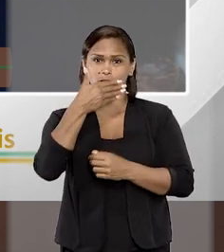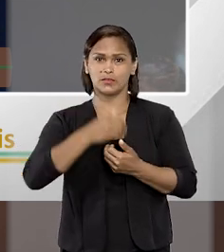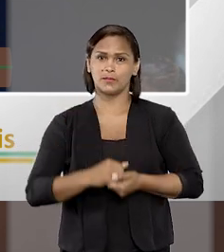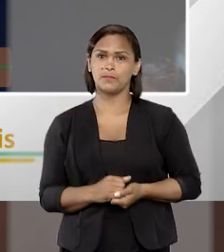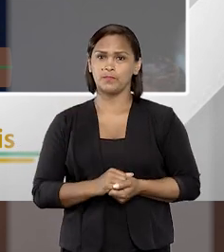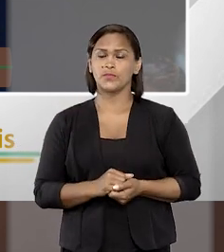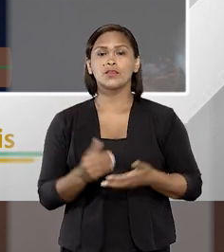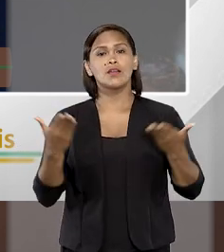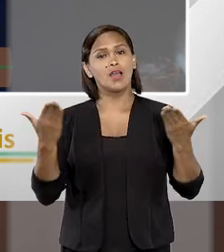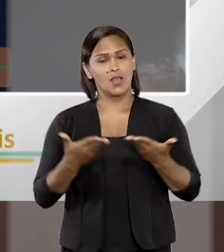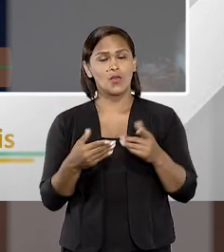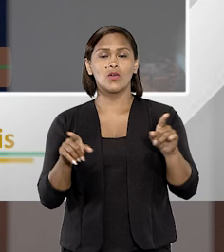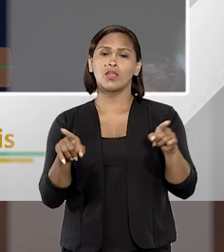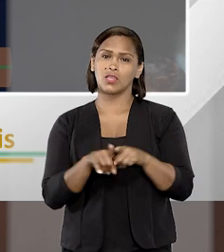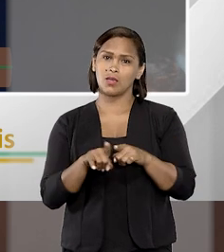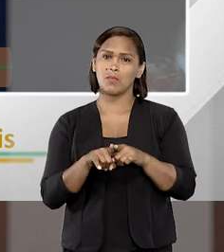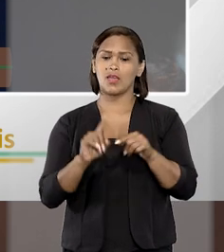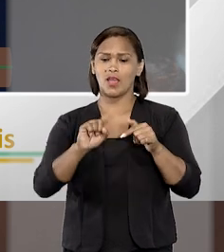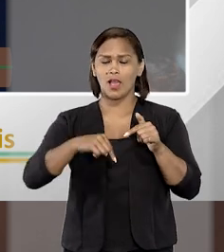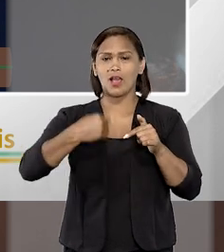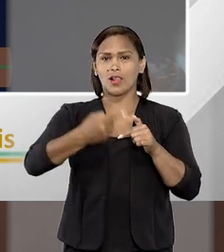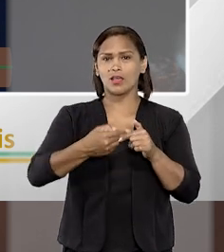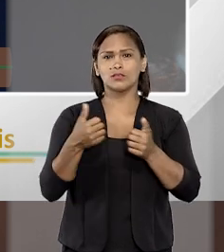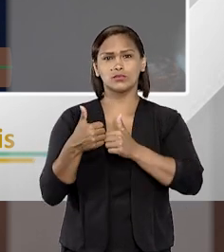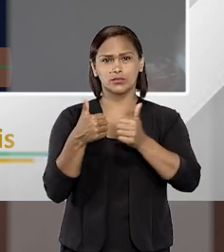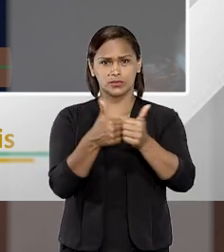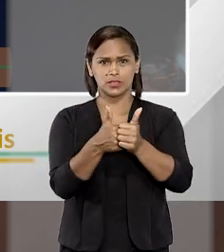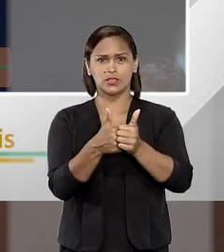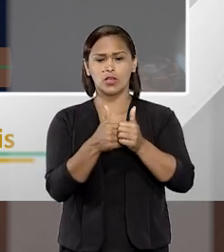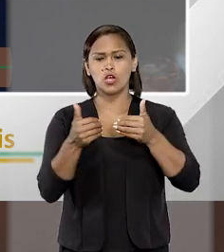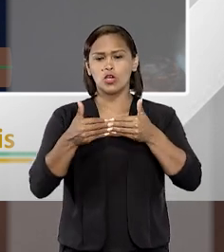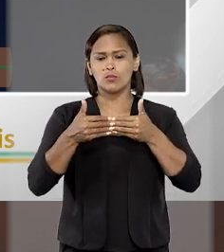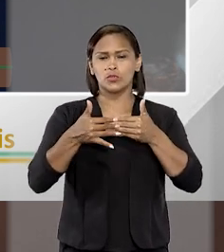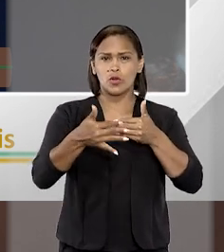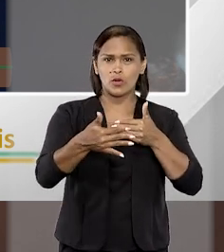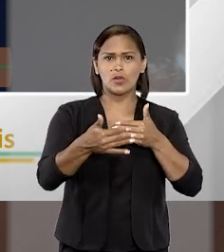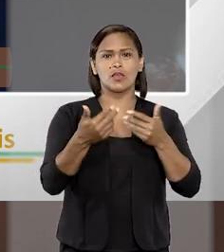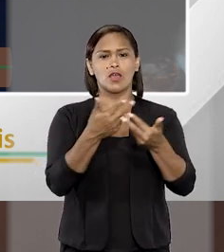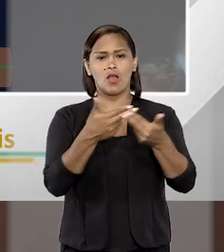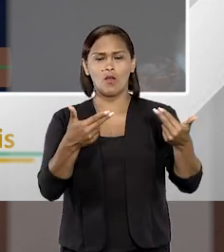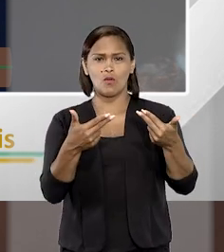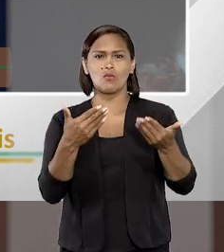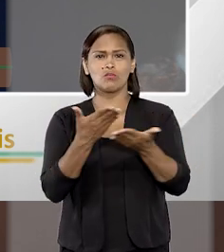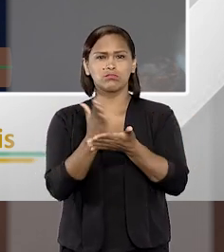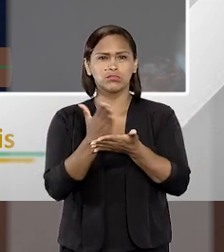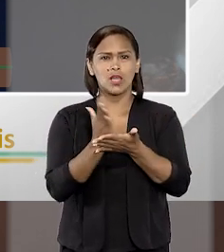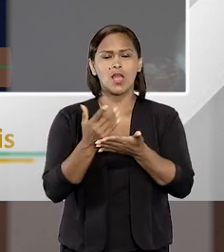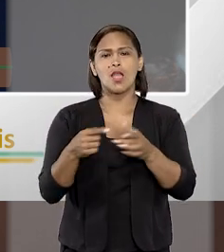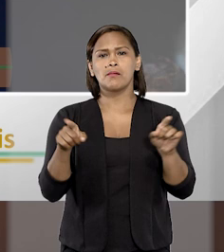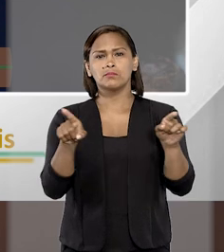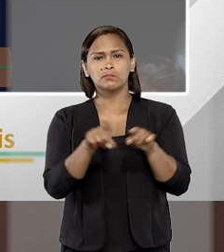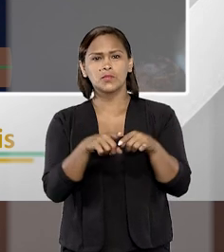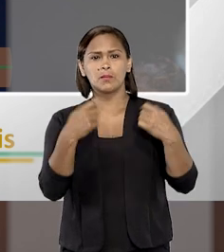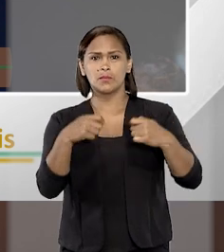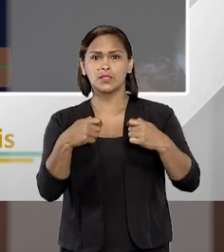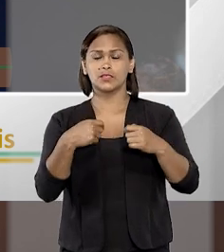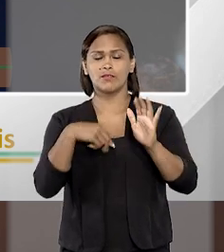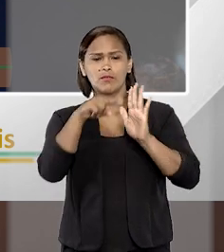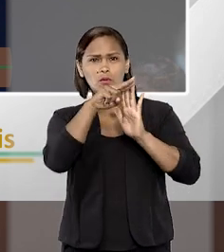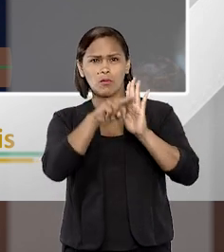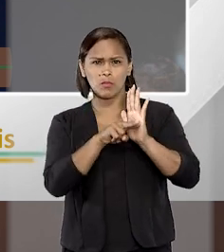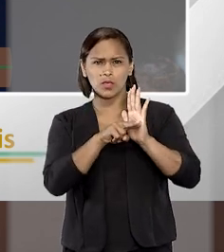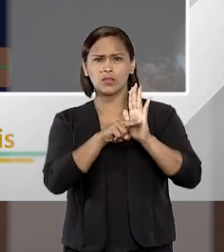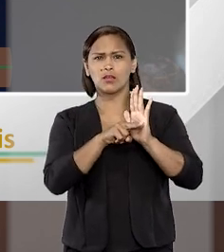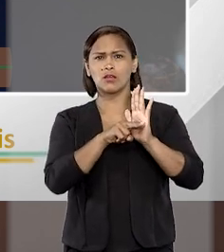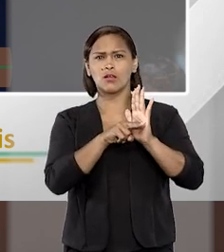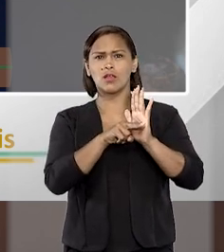agora claro que além de não ser seguidas procedimento muitas vezes nós precisávamos ter uma normatização